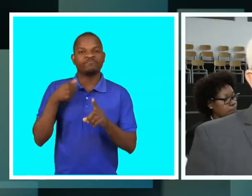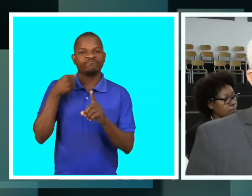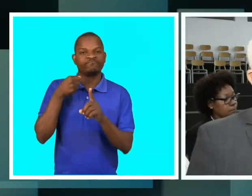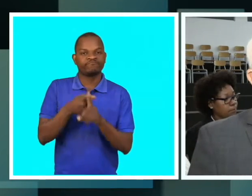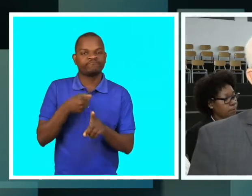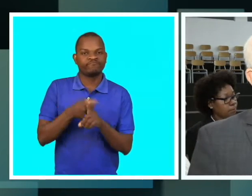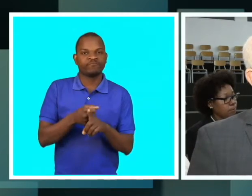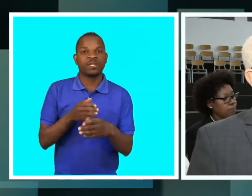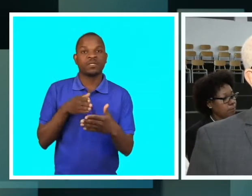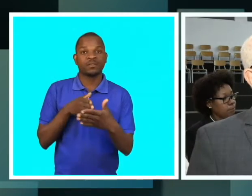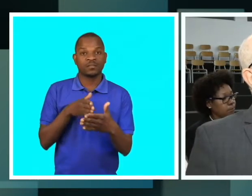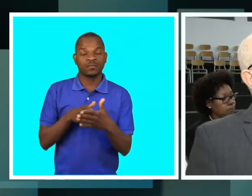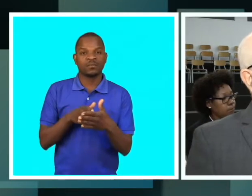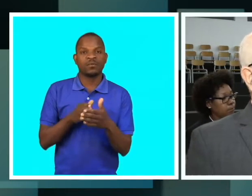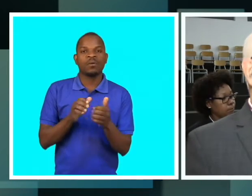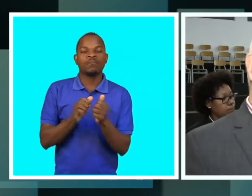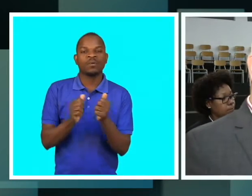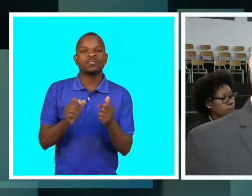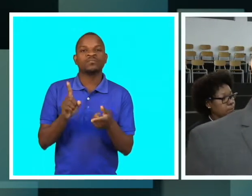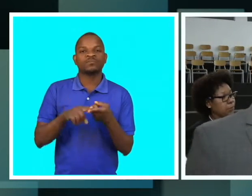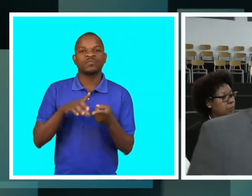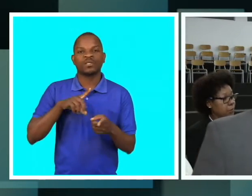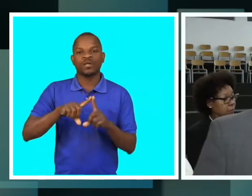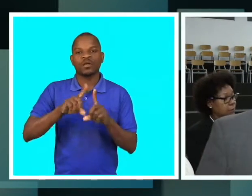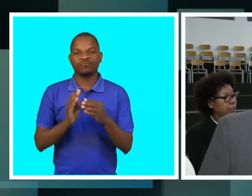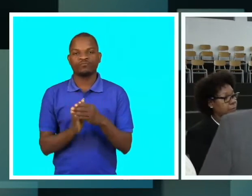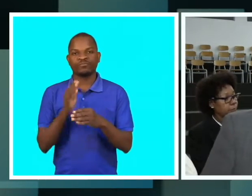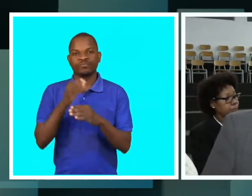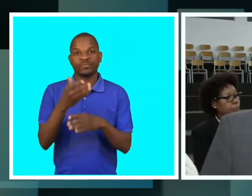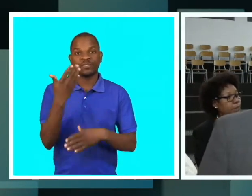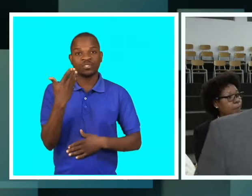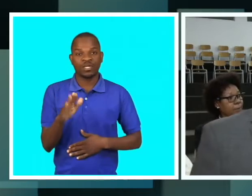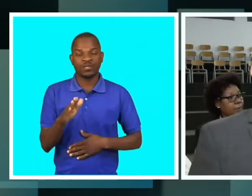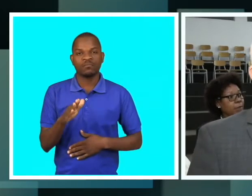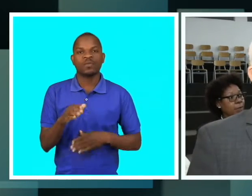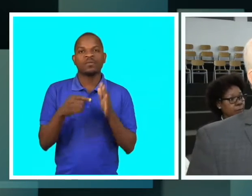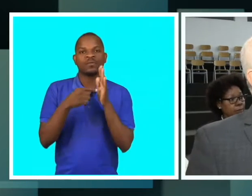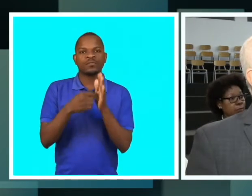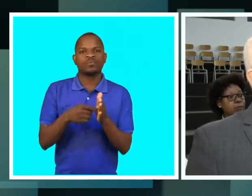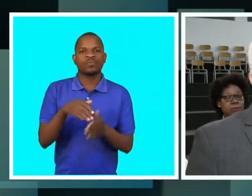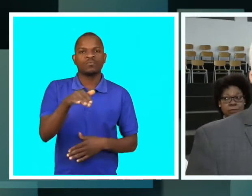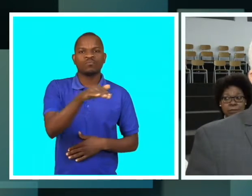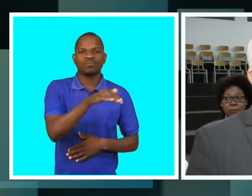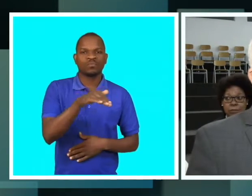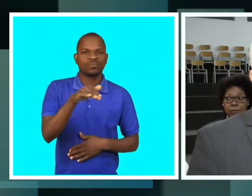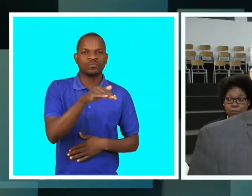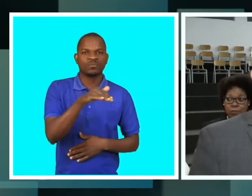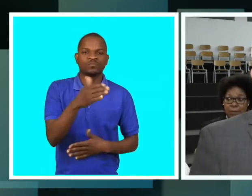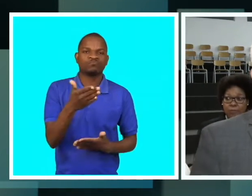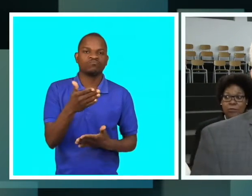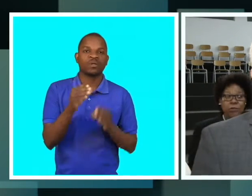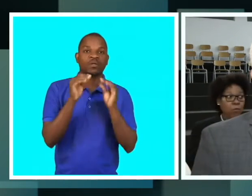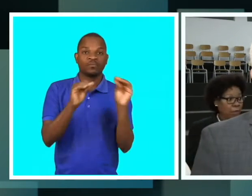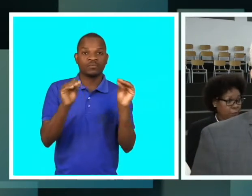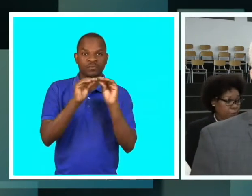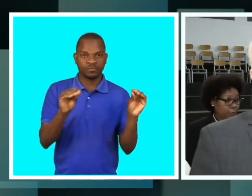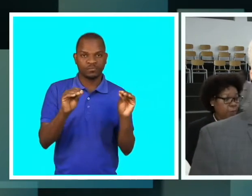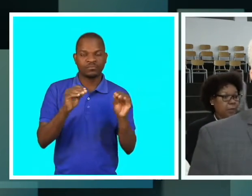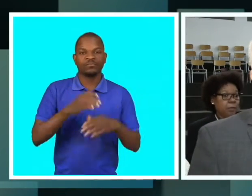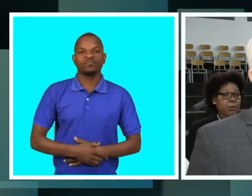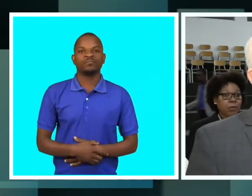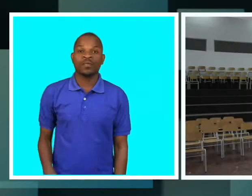grandes dificuldades, mas, por outro lado, não podemos negar que já avançamos, particularmente na